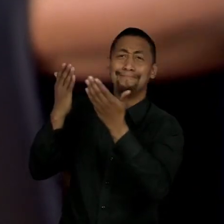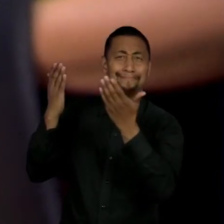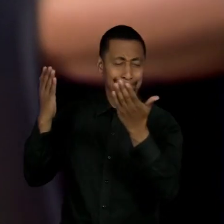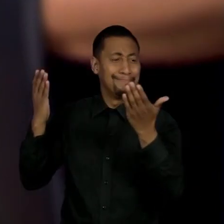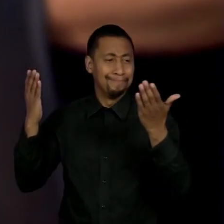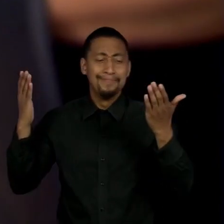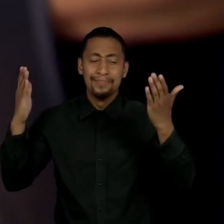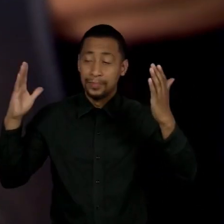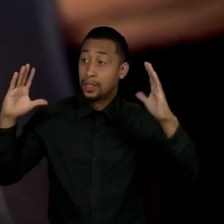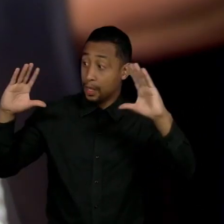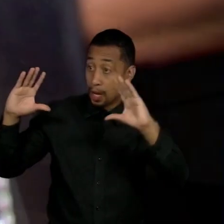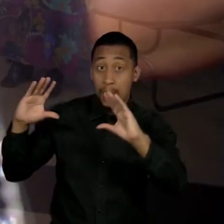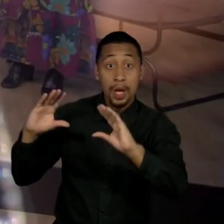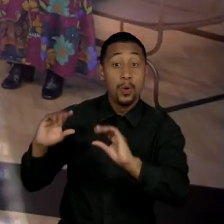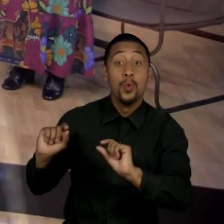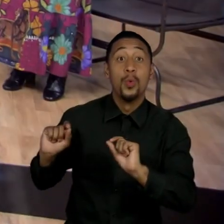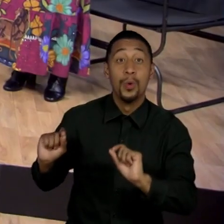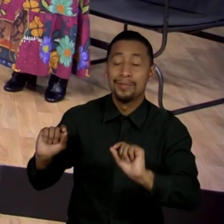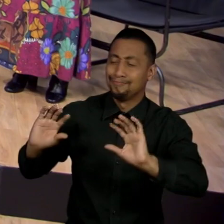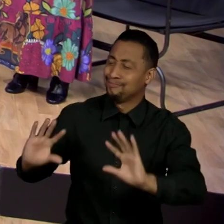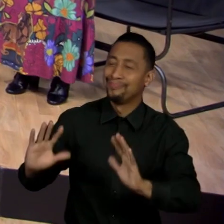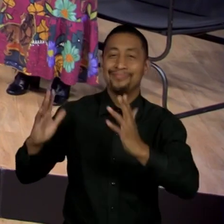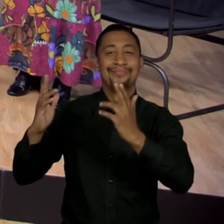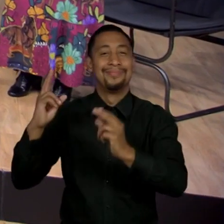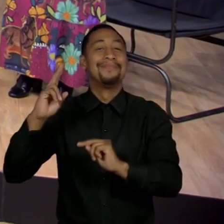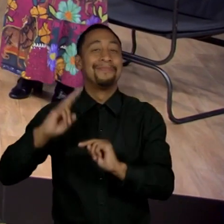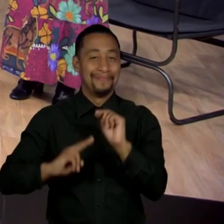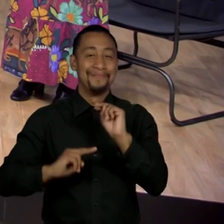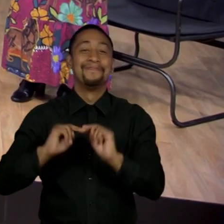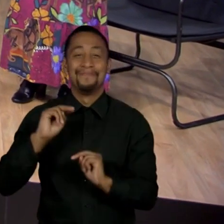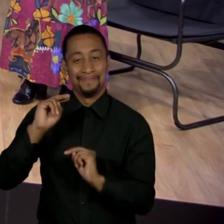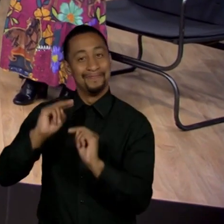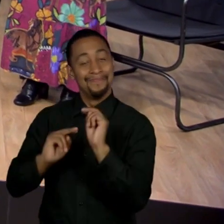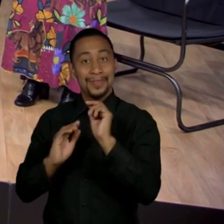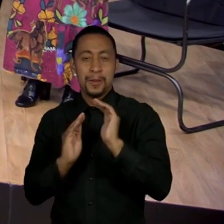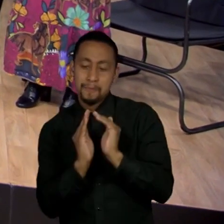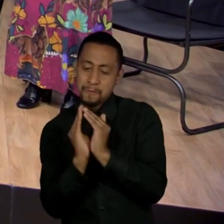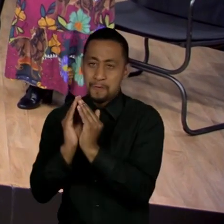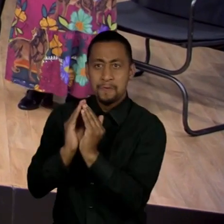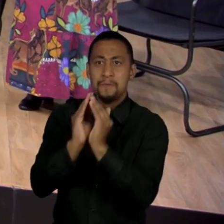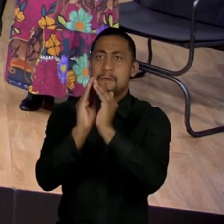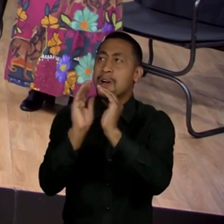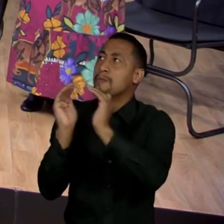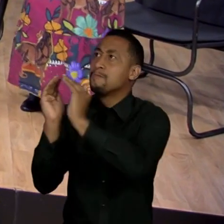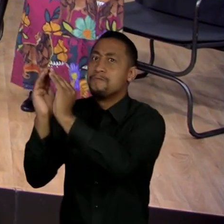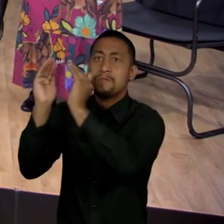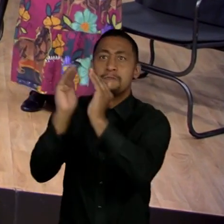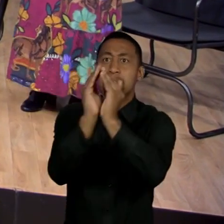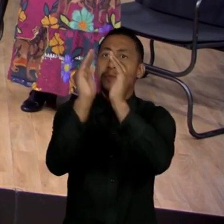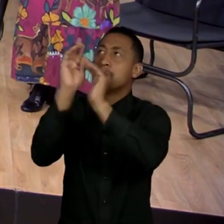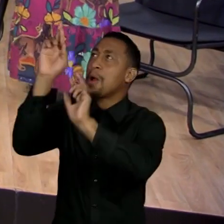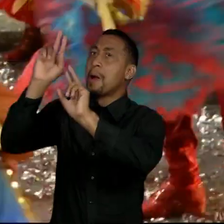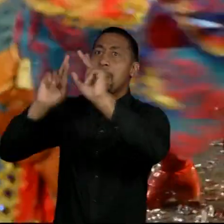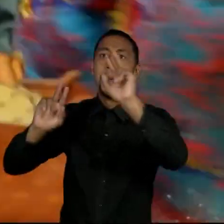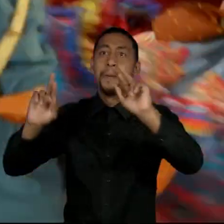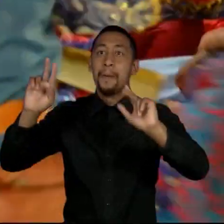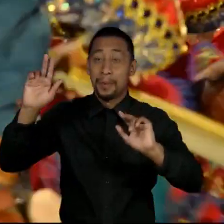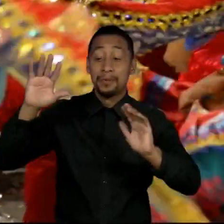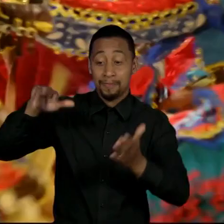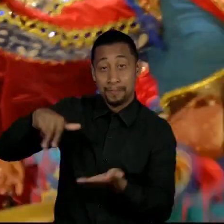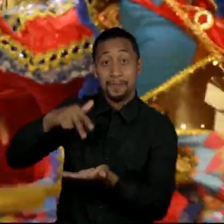era noite de São João. Havia balões no ar, short e baião